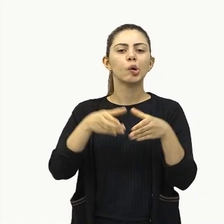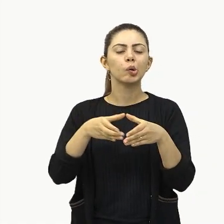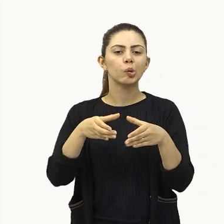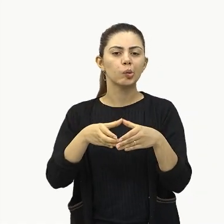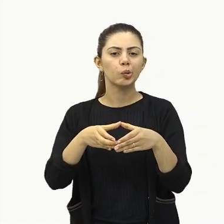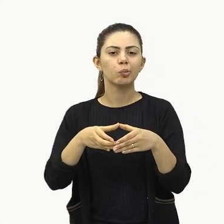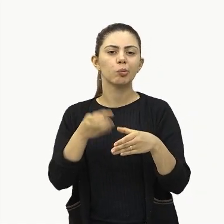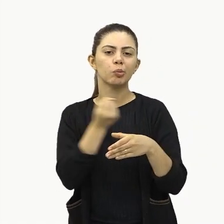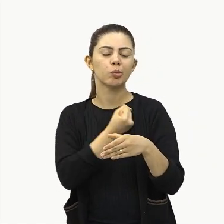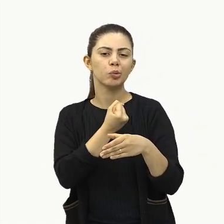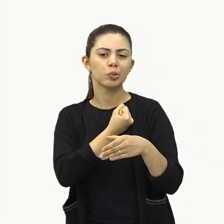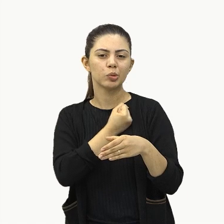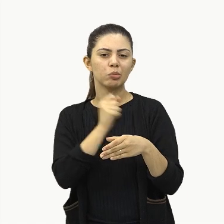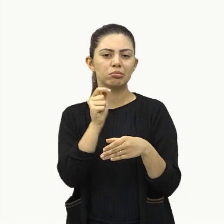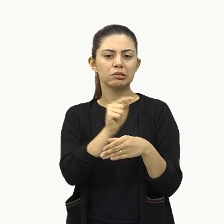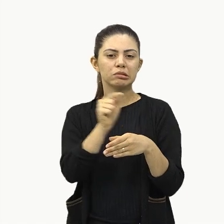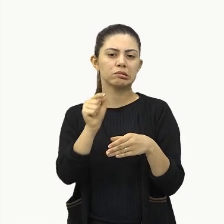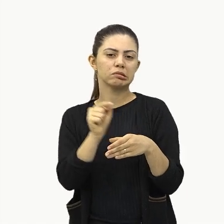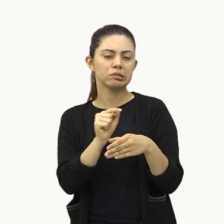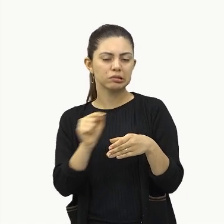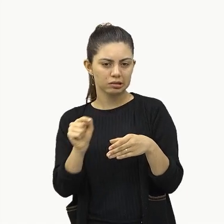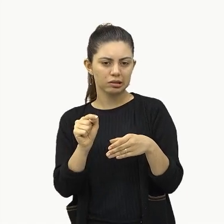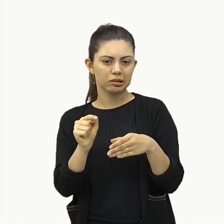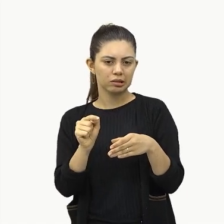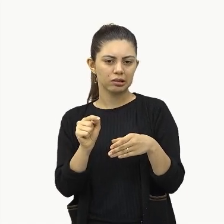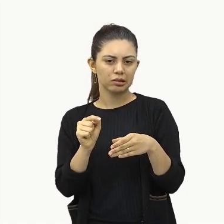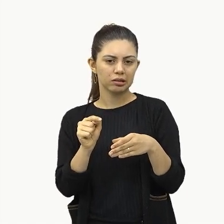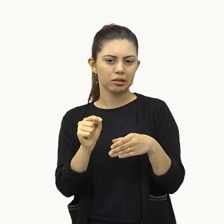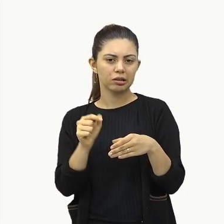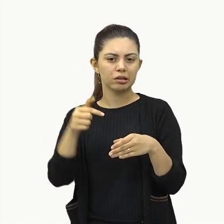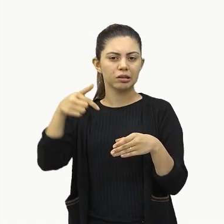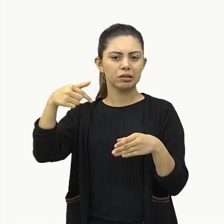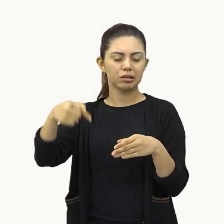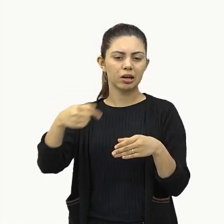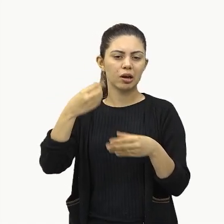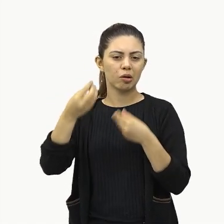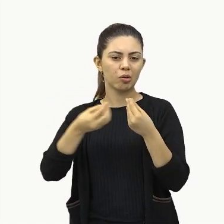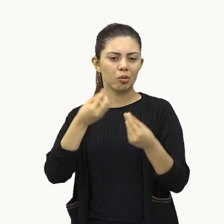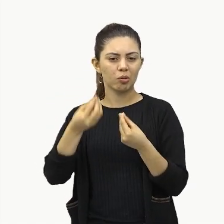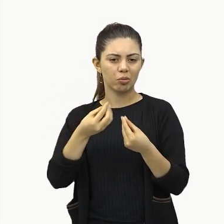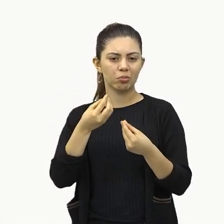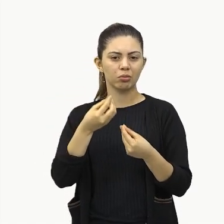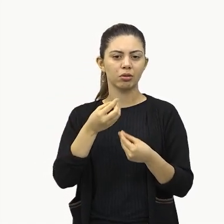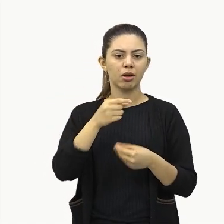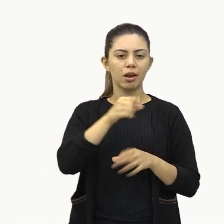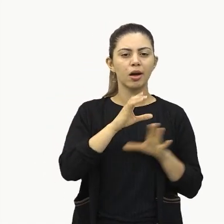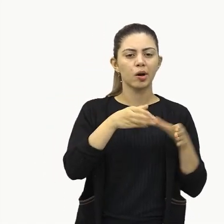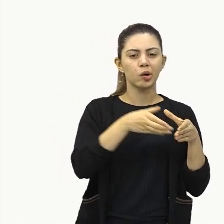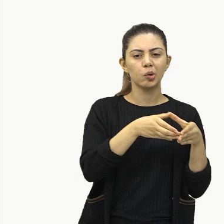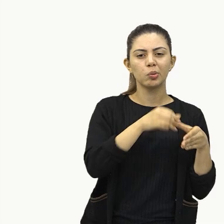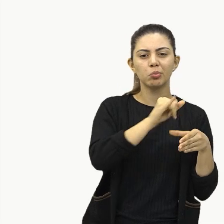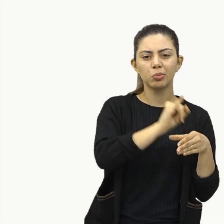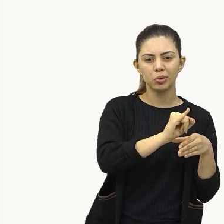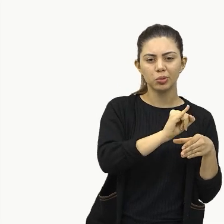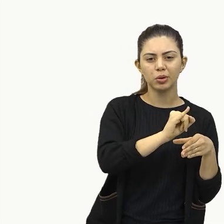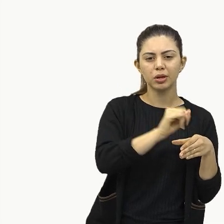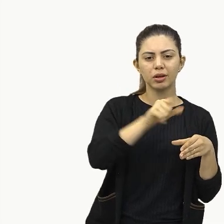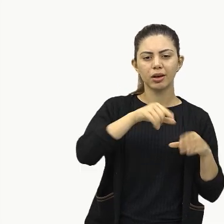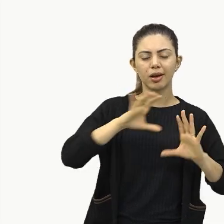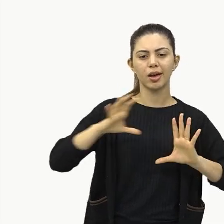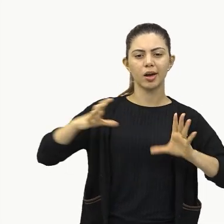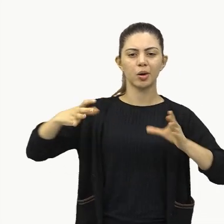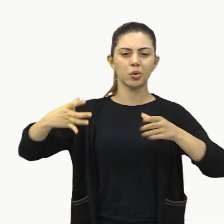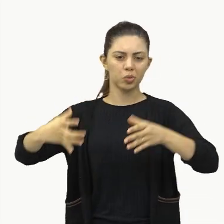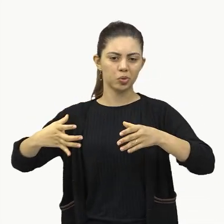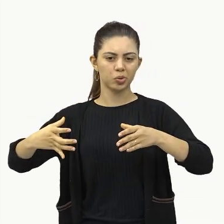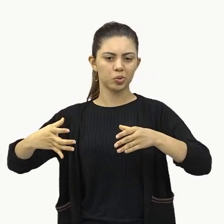Não. Lembre que o conjunto irracional, ele é um conjunto separado, ele é um conjunto à parte